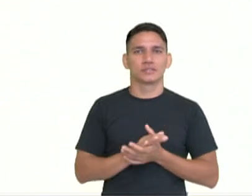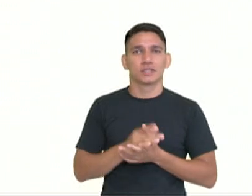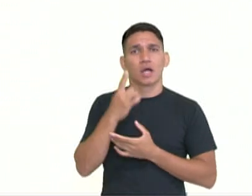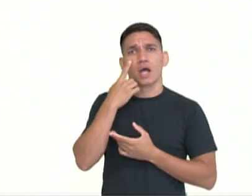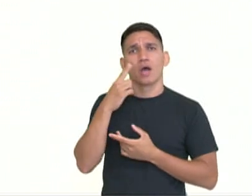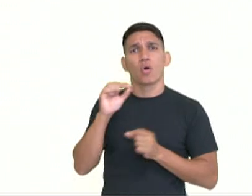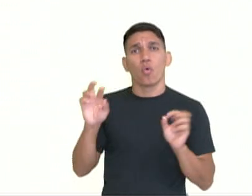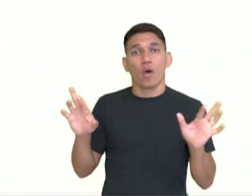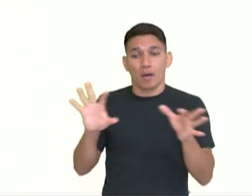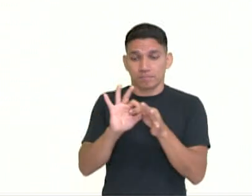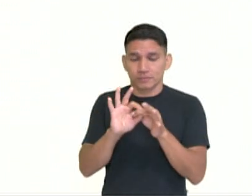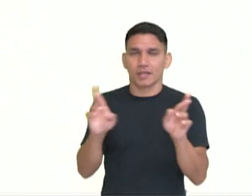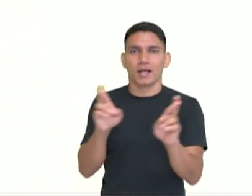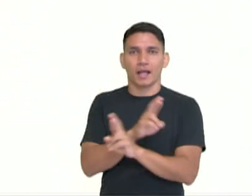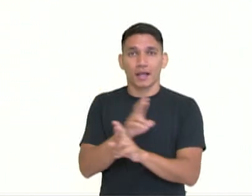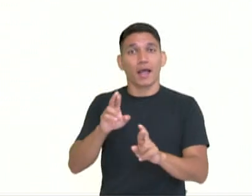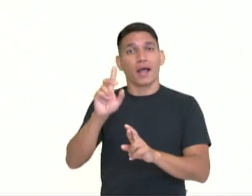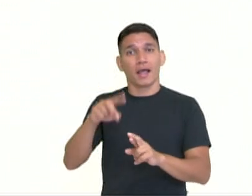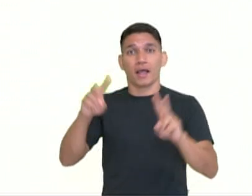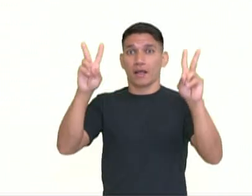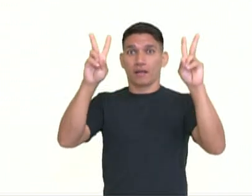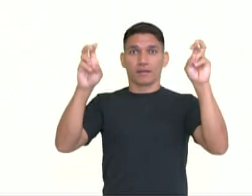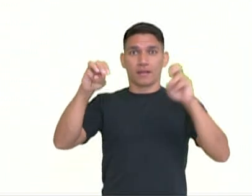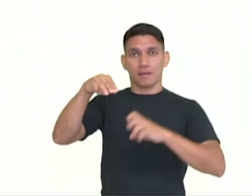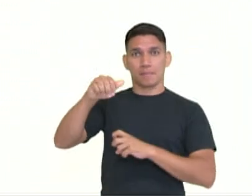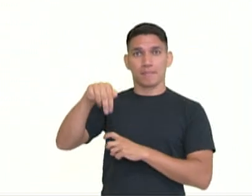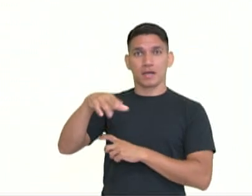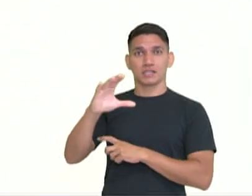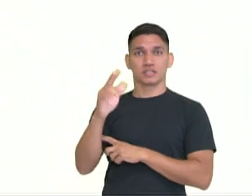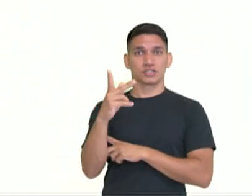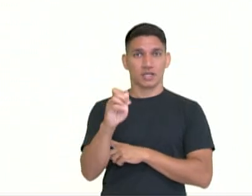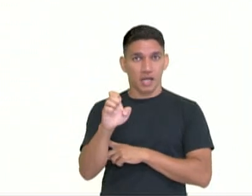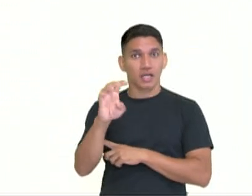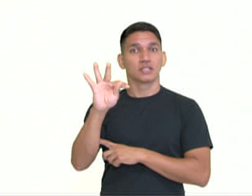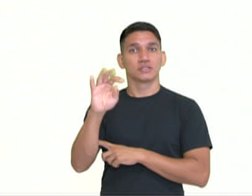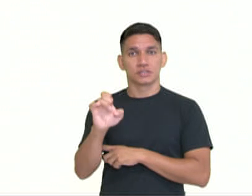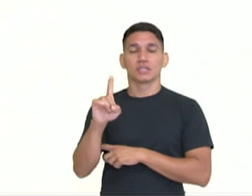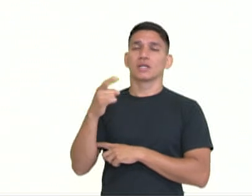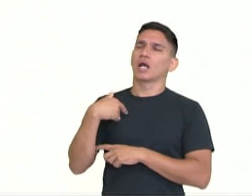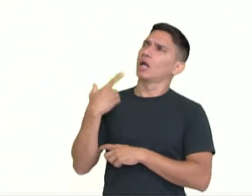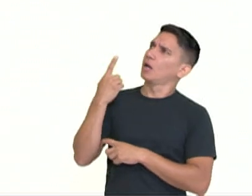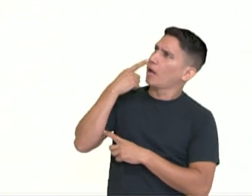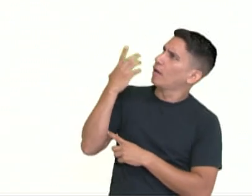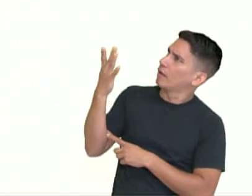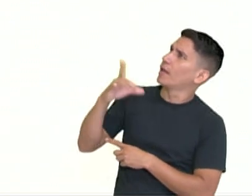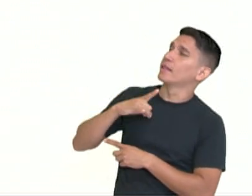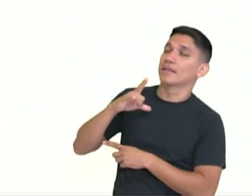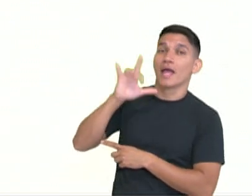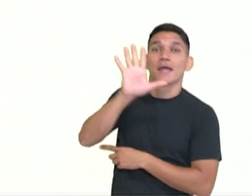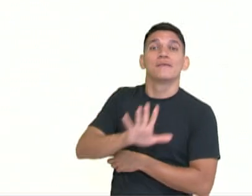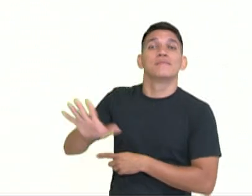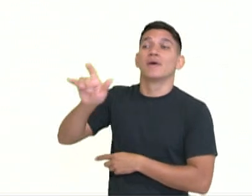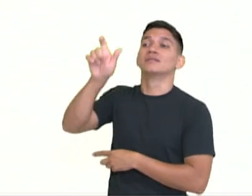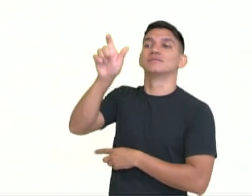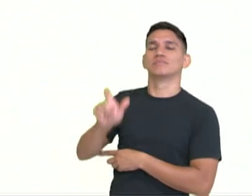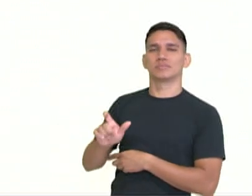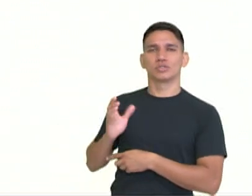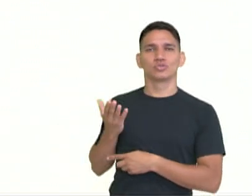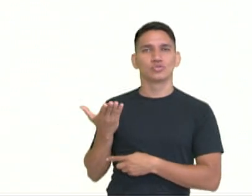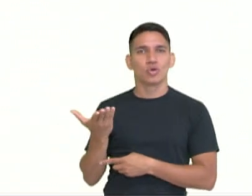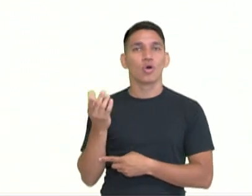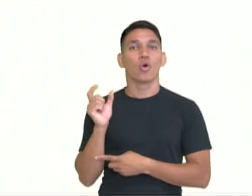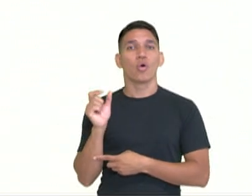com o quê? Com a manchete, ela não está aqui por acaso. Então, a gente tem a imagem de uma pessoa num